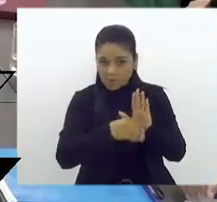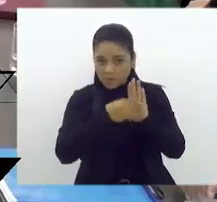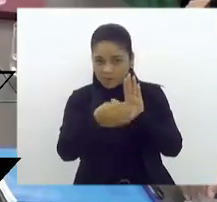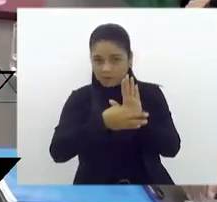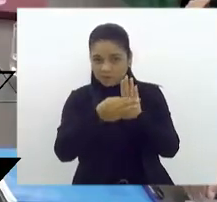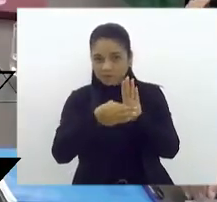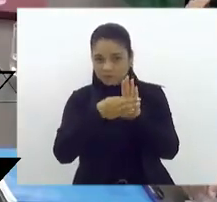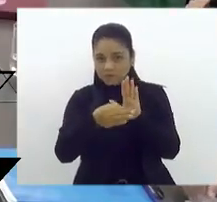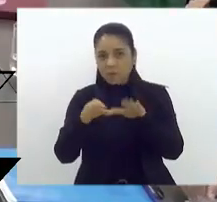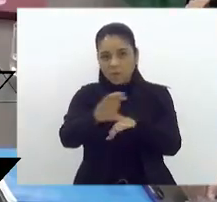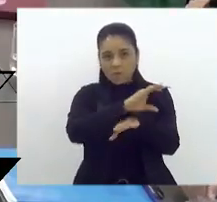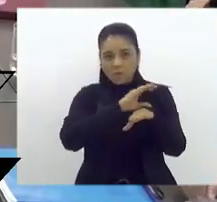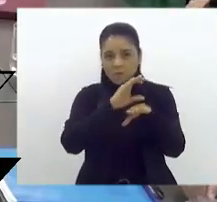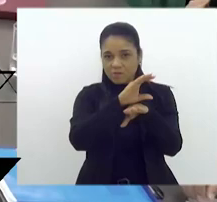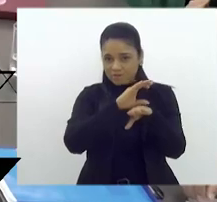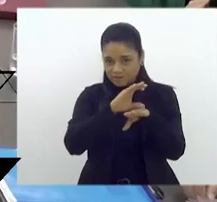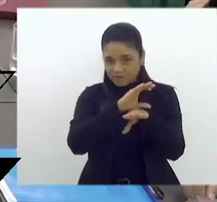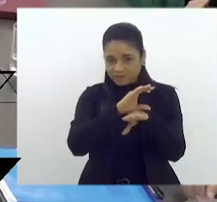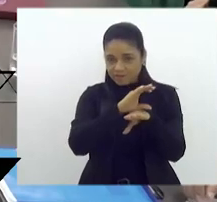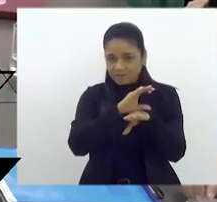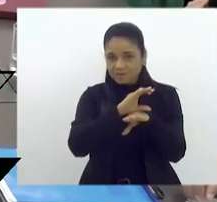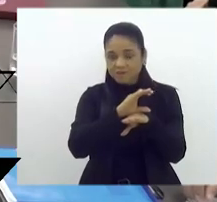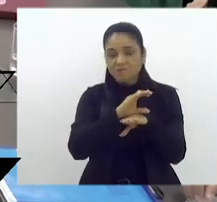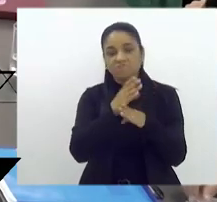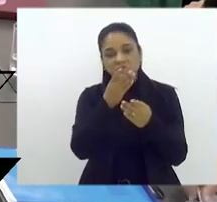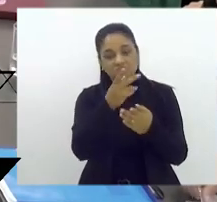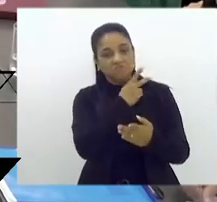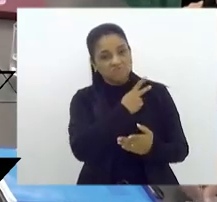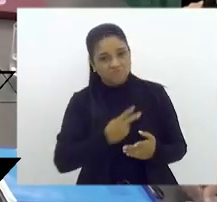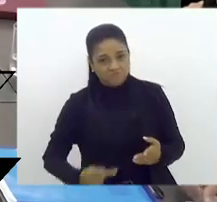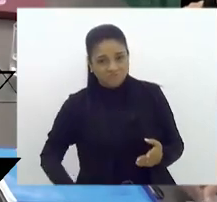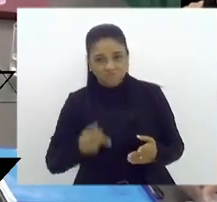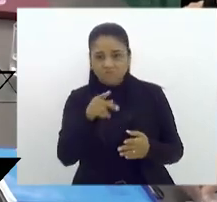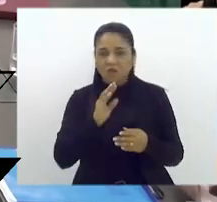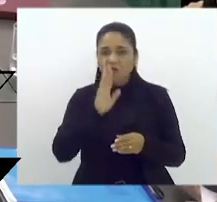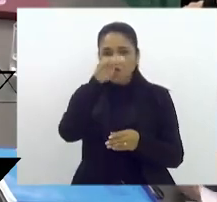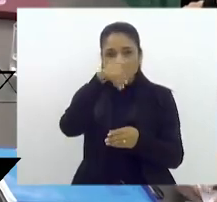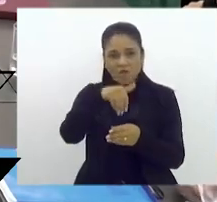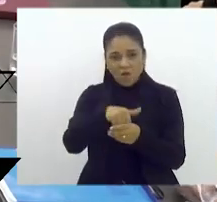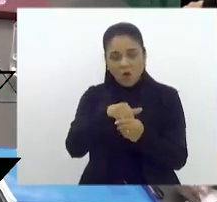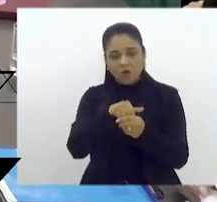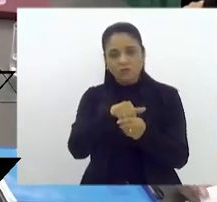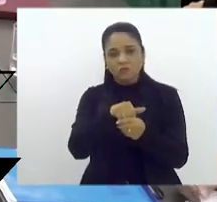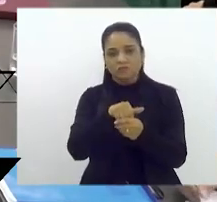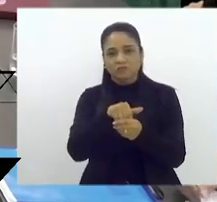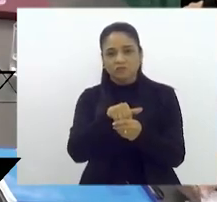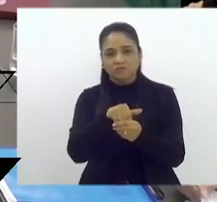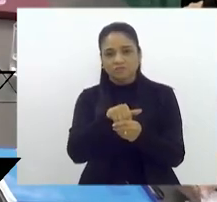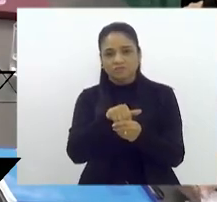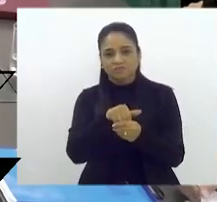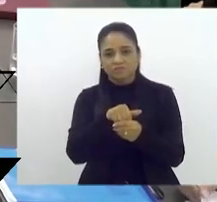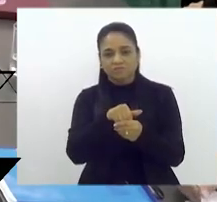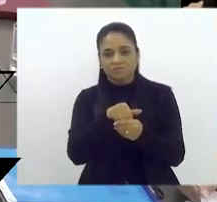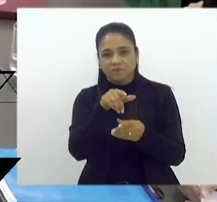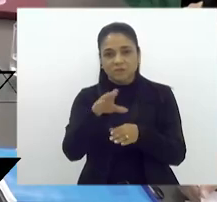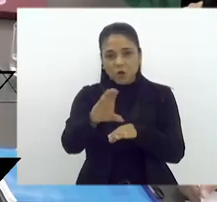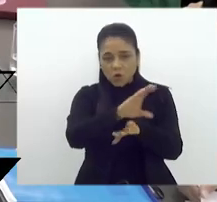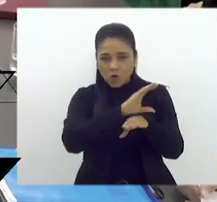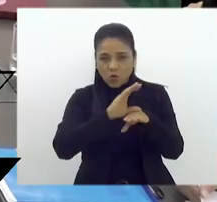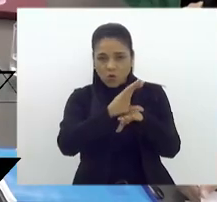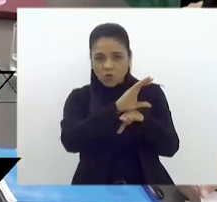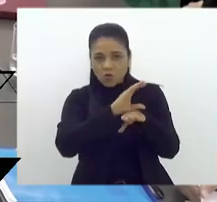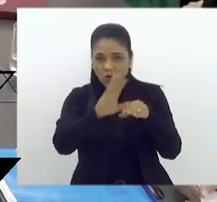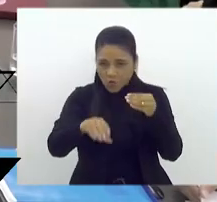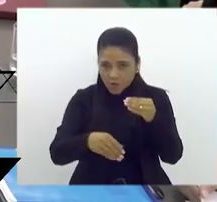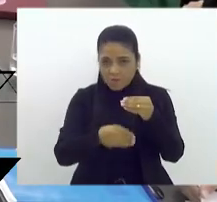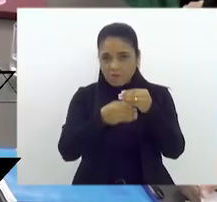constitucionalidade. Vossa Excelência trouxe um voto vista com opinamento pela constitucionalidade com